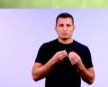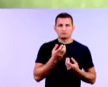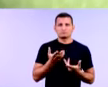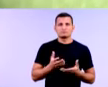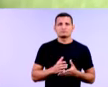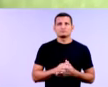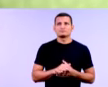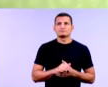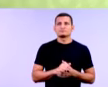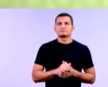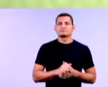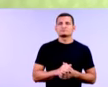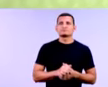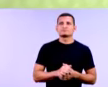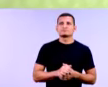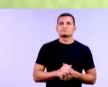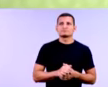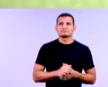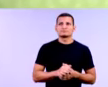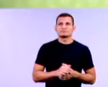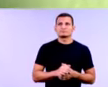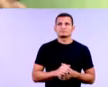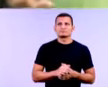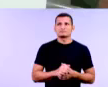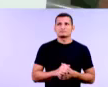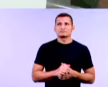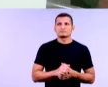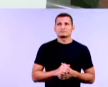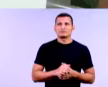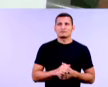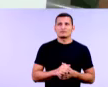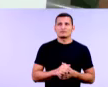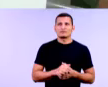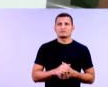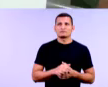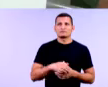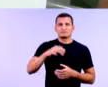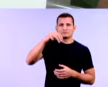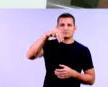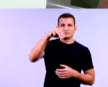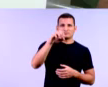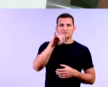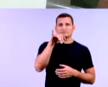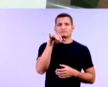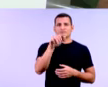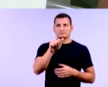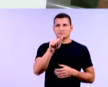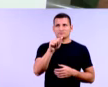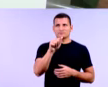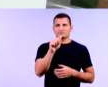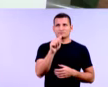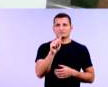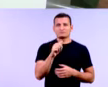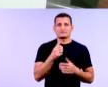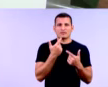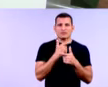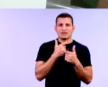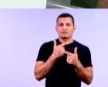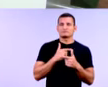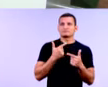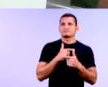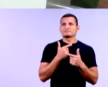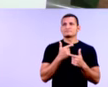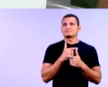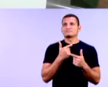baixo. Então não pode. Meia significa... professora Tayane, você está rindo.